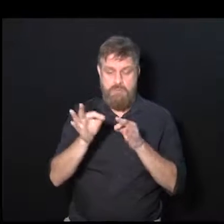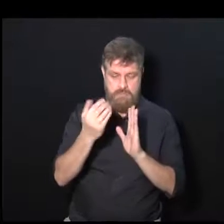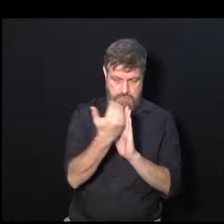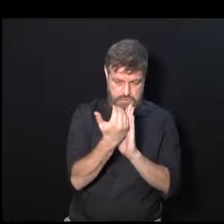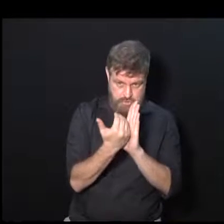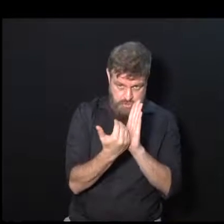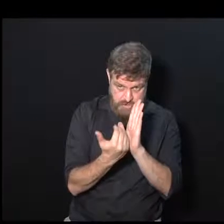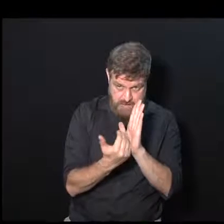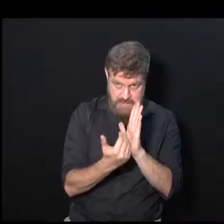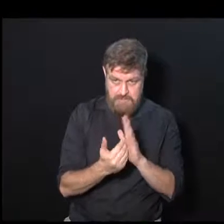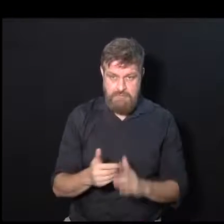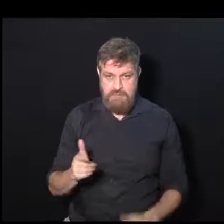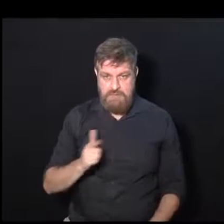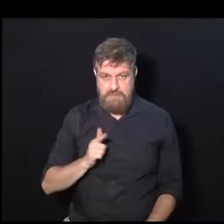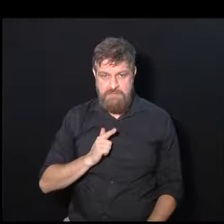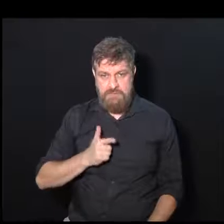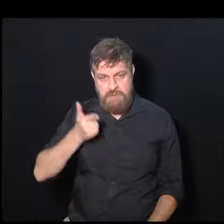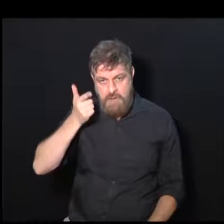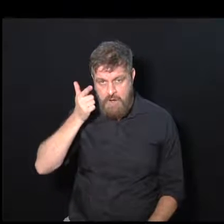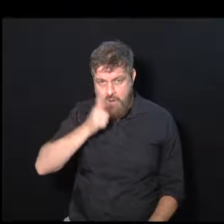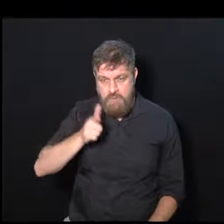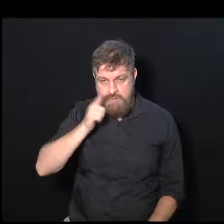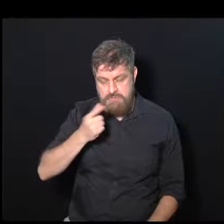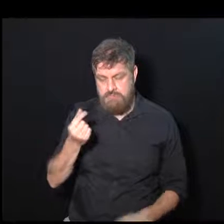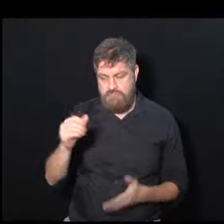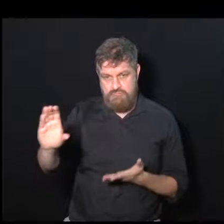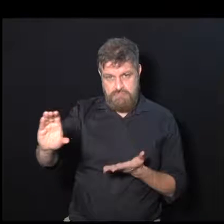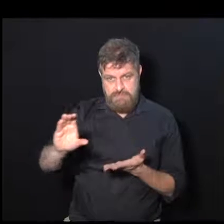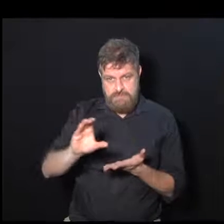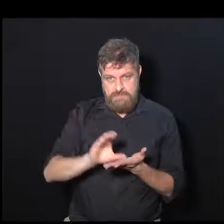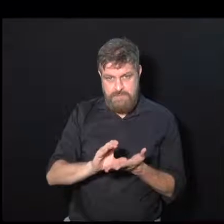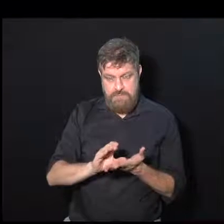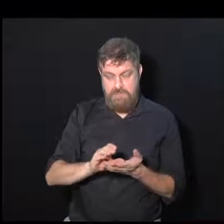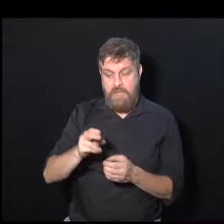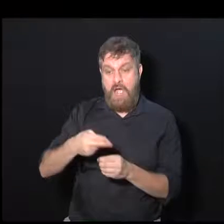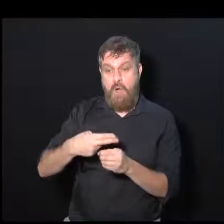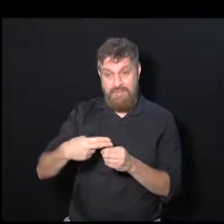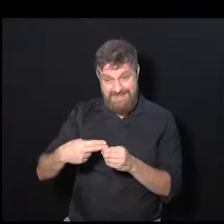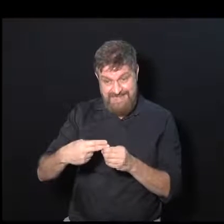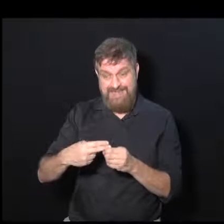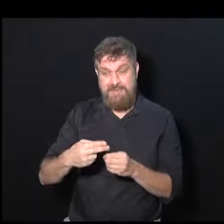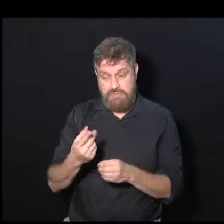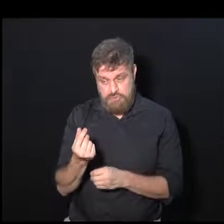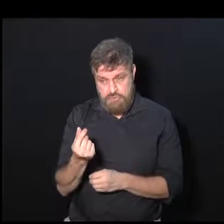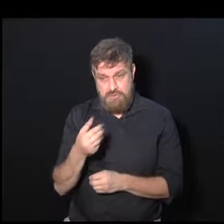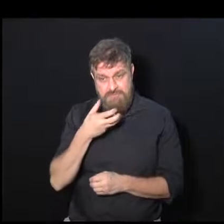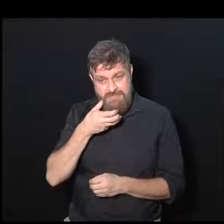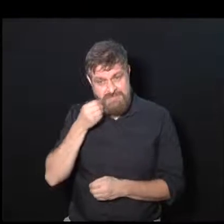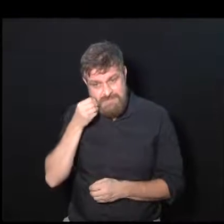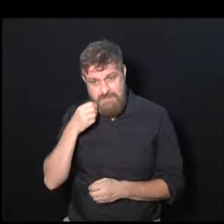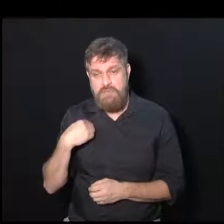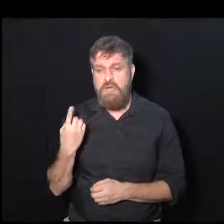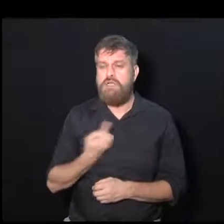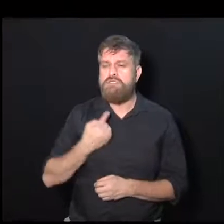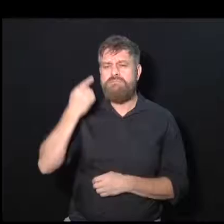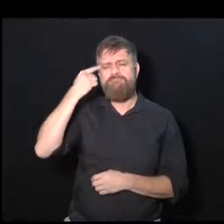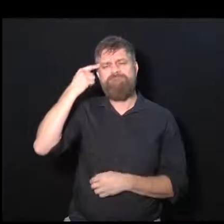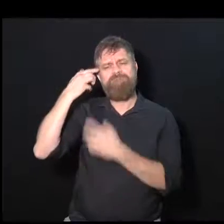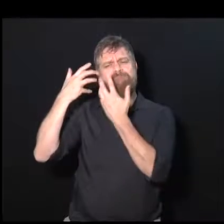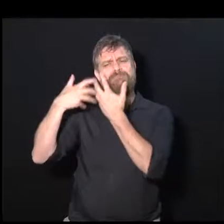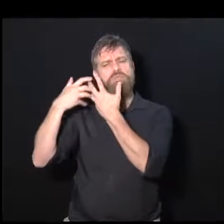foi o PREAC, que conseguimos alguns recursos da Unicamp, e a gente pensou em